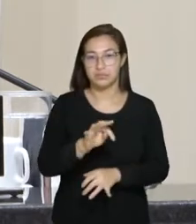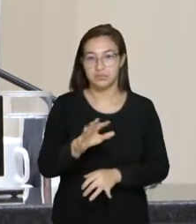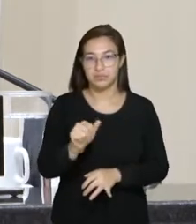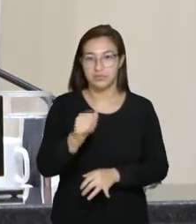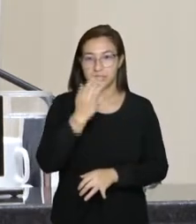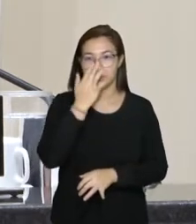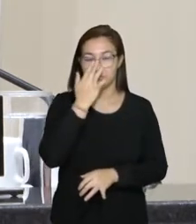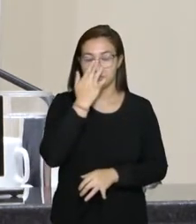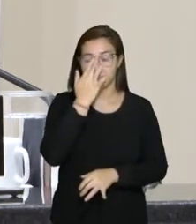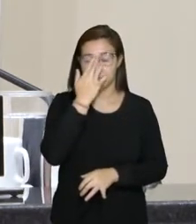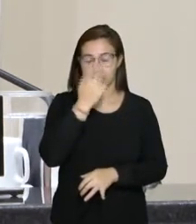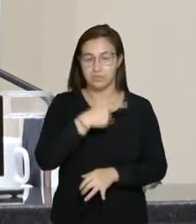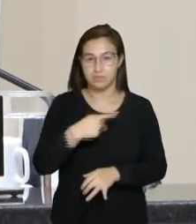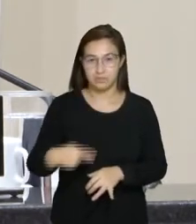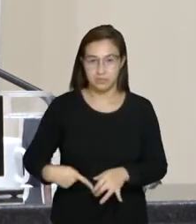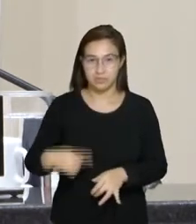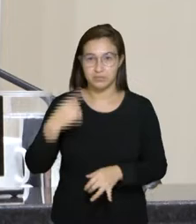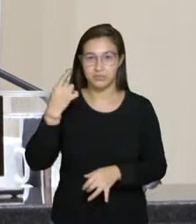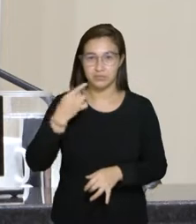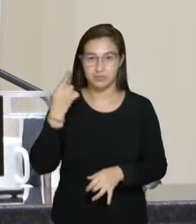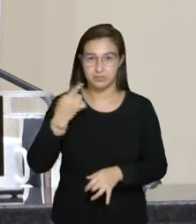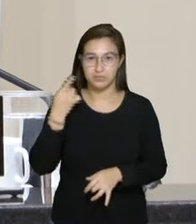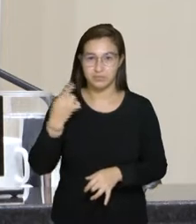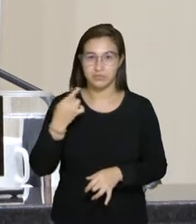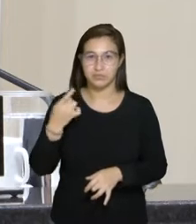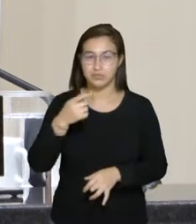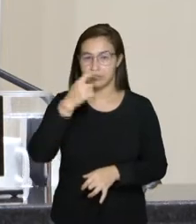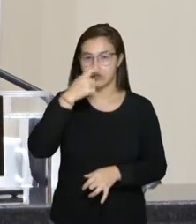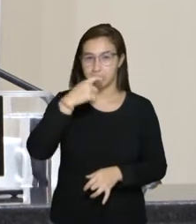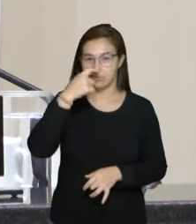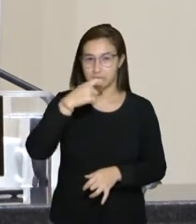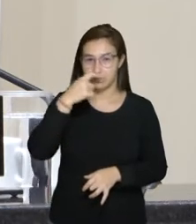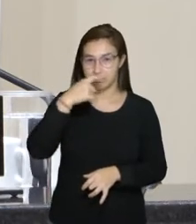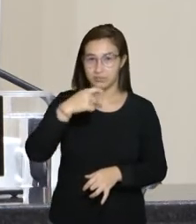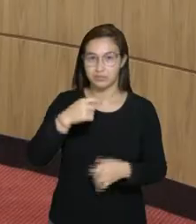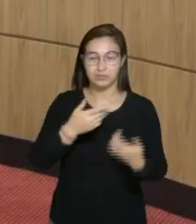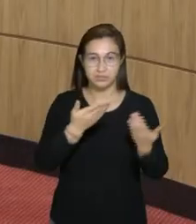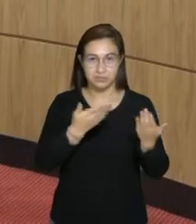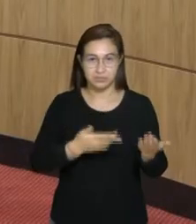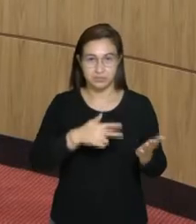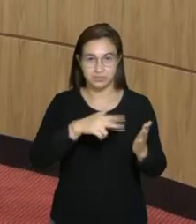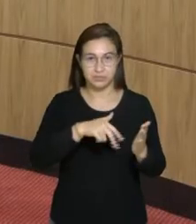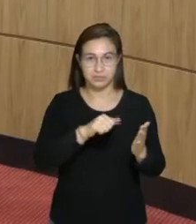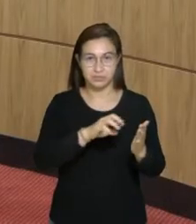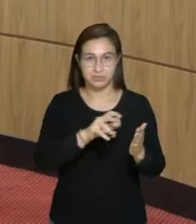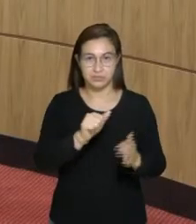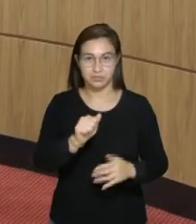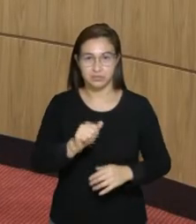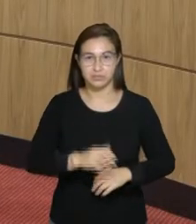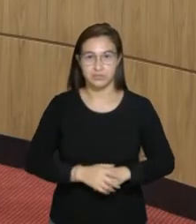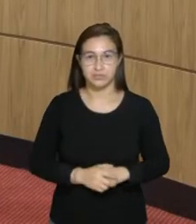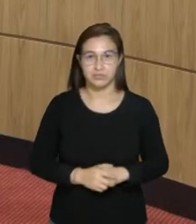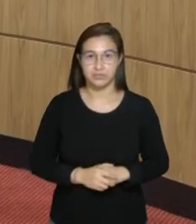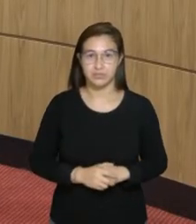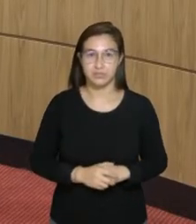Senhor presidente, deputado Maurício Scudelarque, era a ata de hoje.